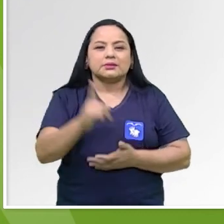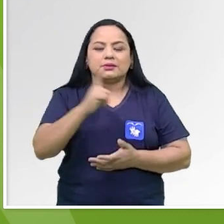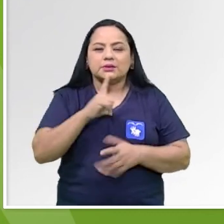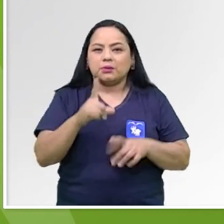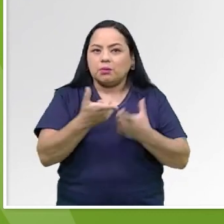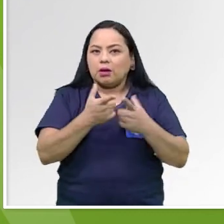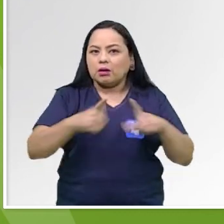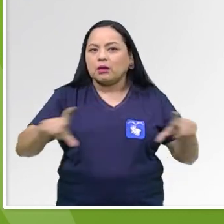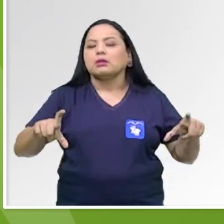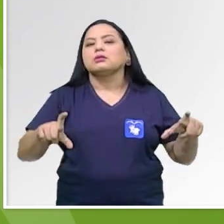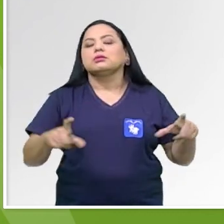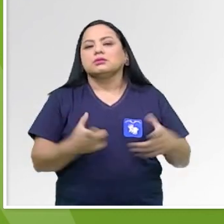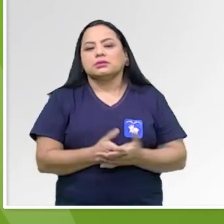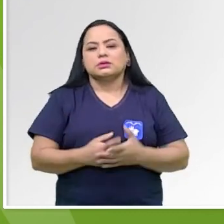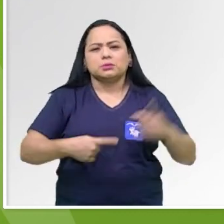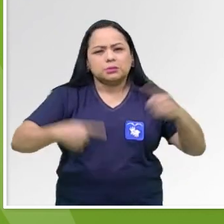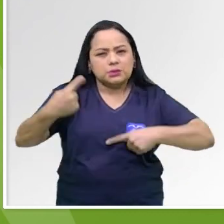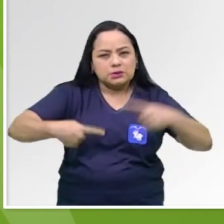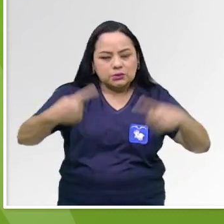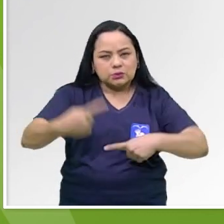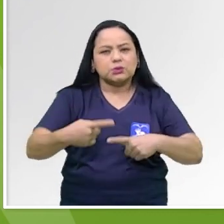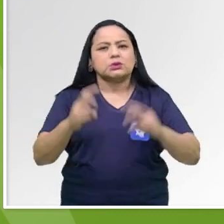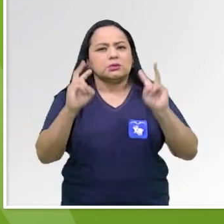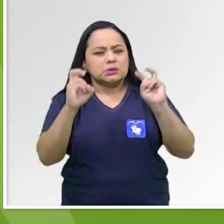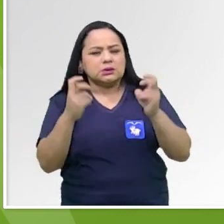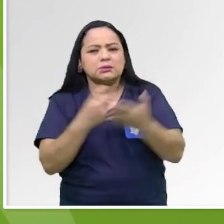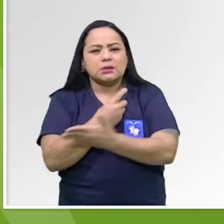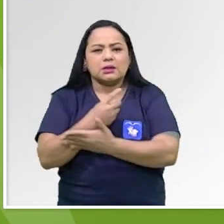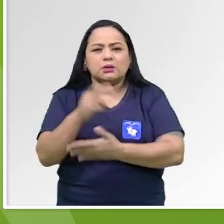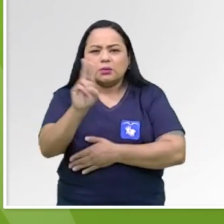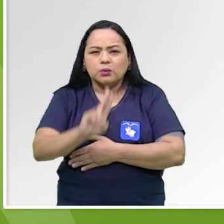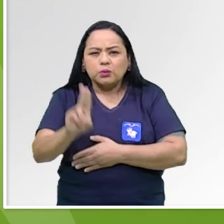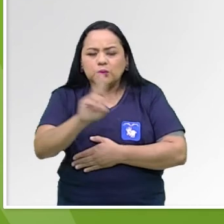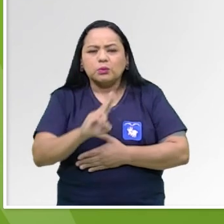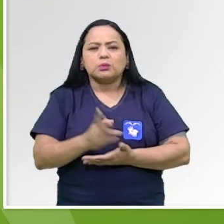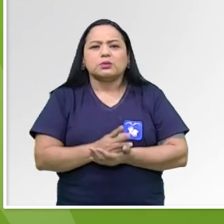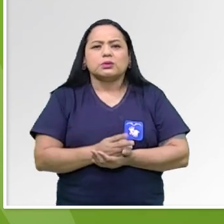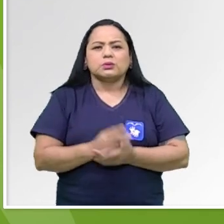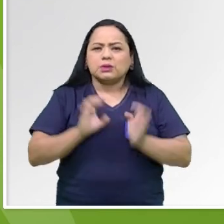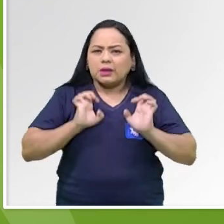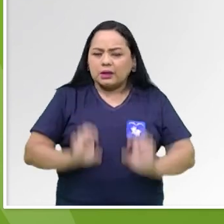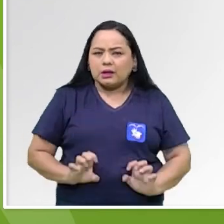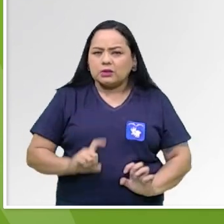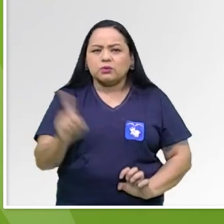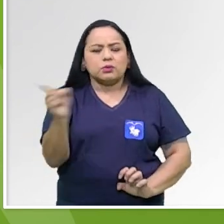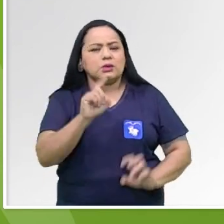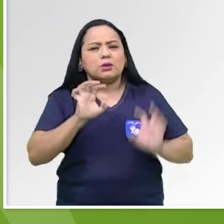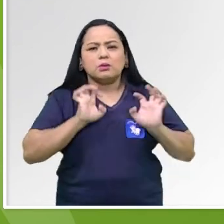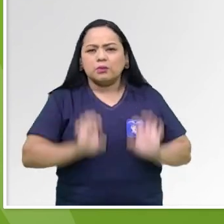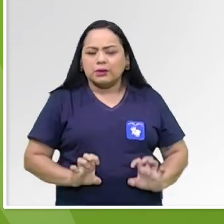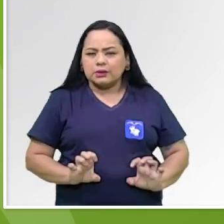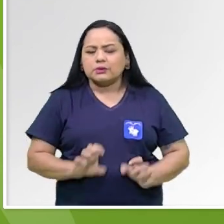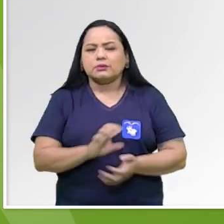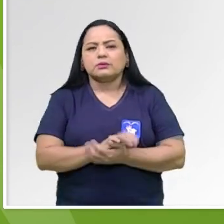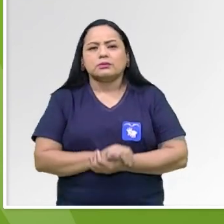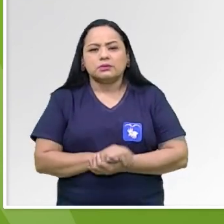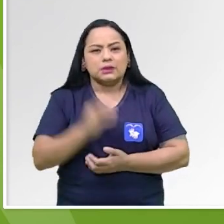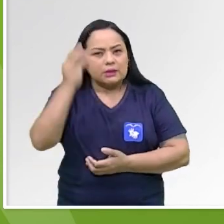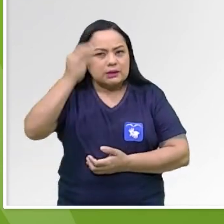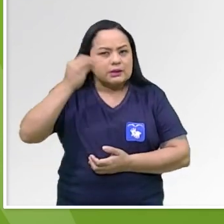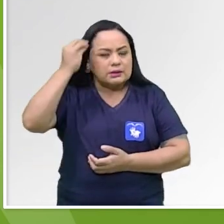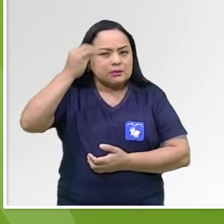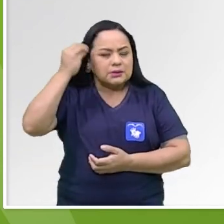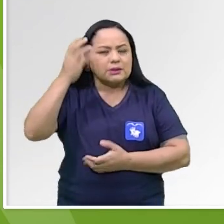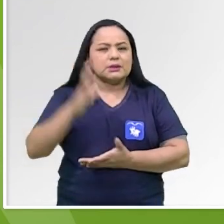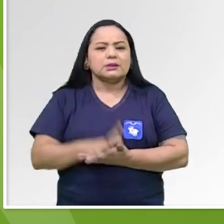grande discussão a respeito disso, sobre o que é ético e o que não é ético, né? Então, se você está